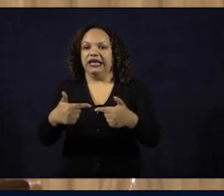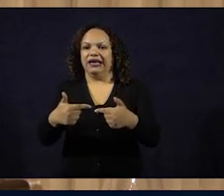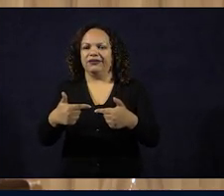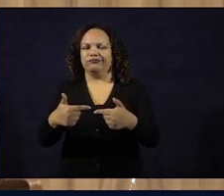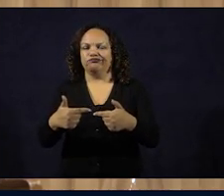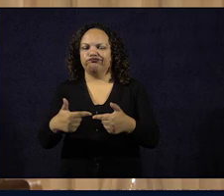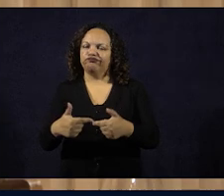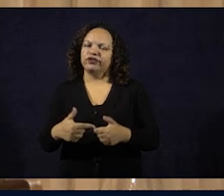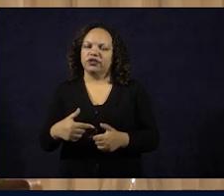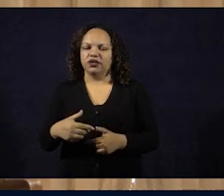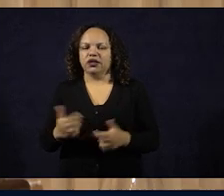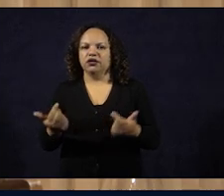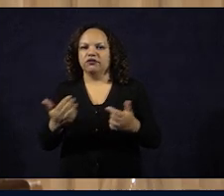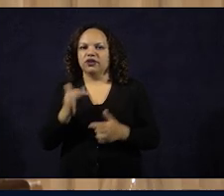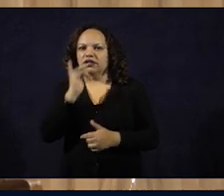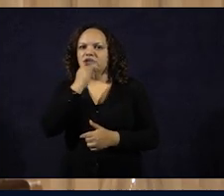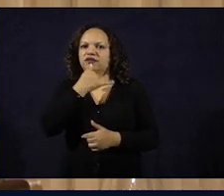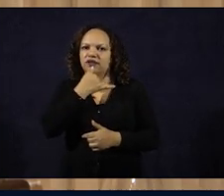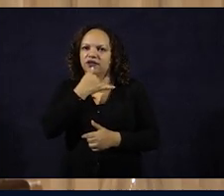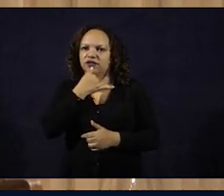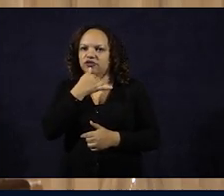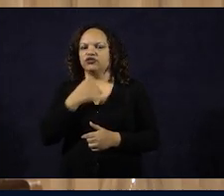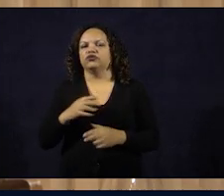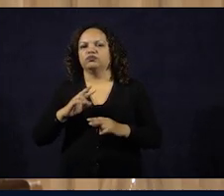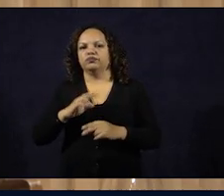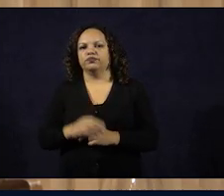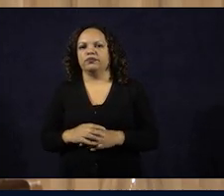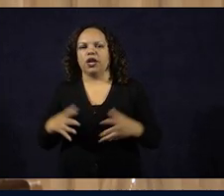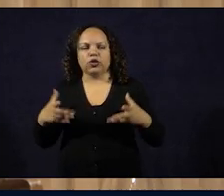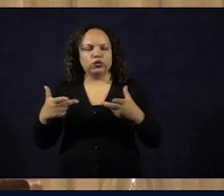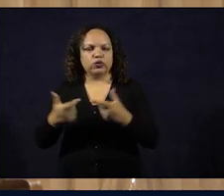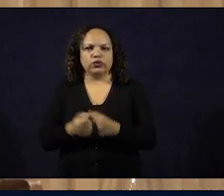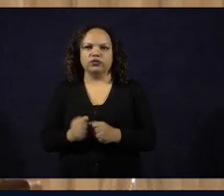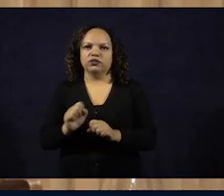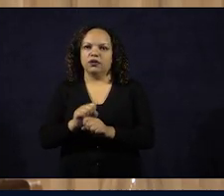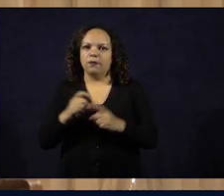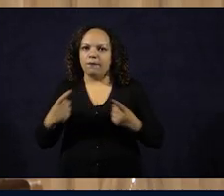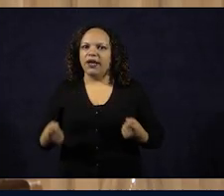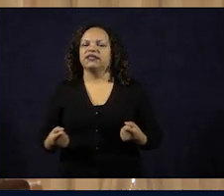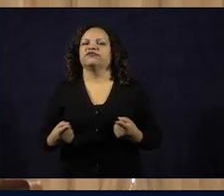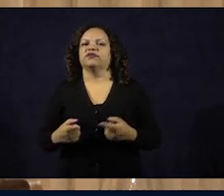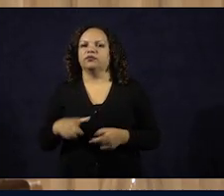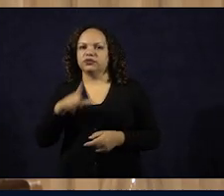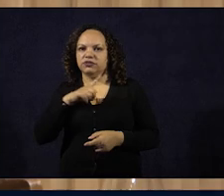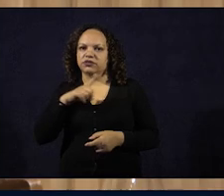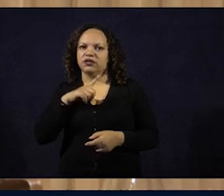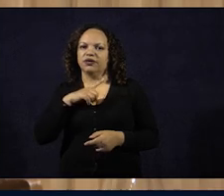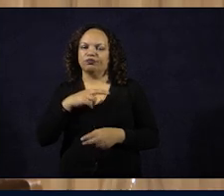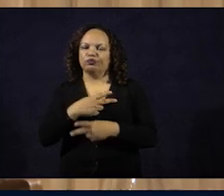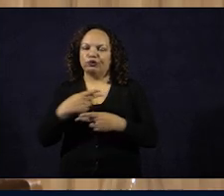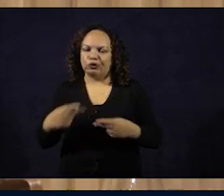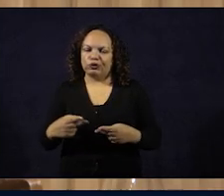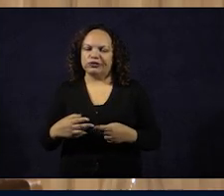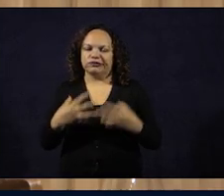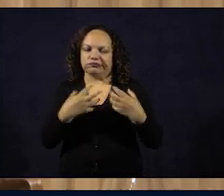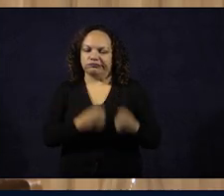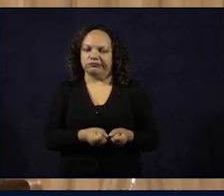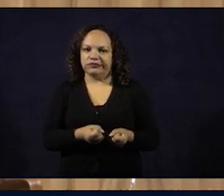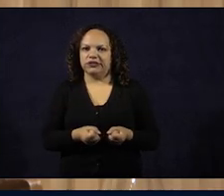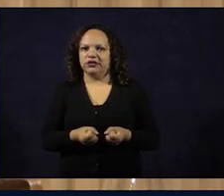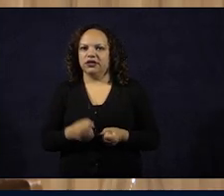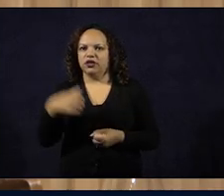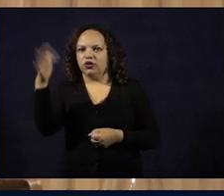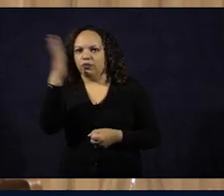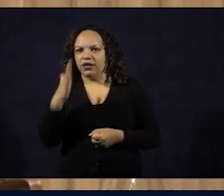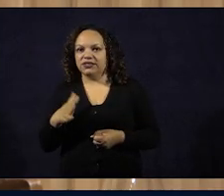consequências, é um evento triste para a humanidade, mas vai trazer consequências e o Brasil vai